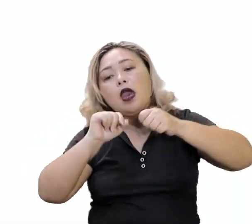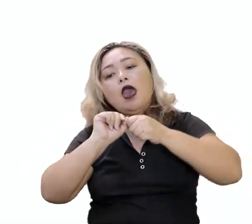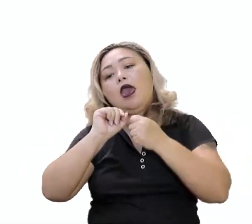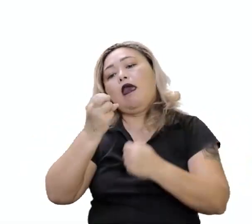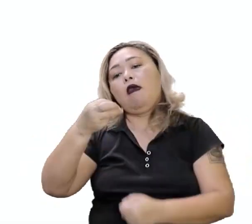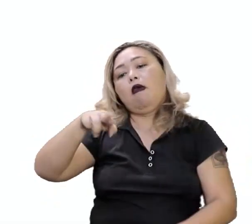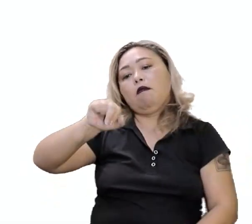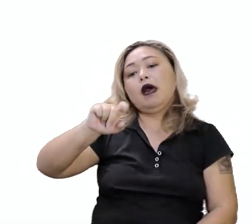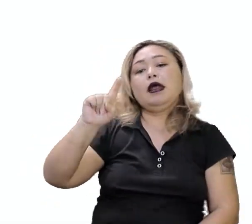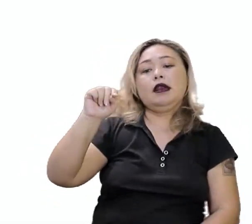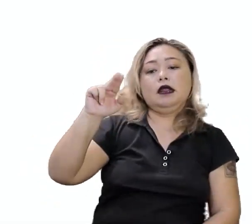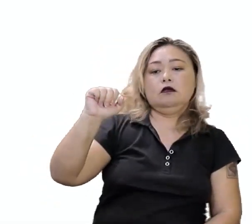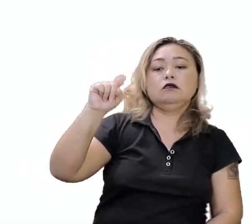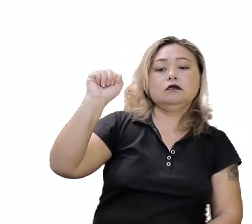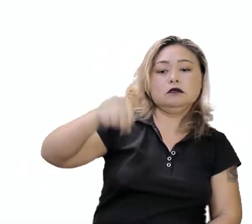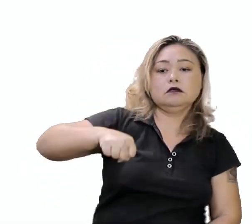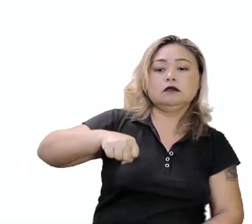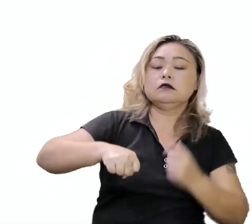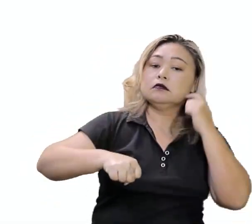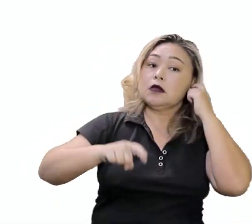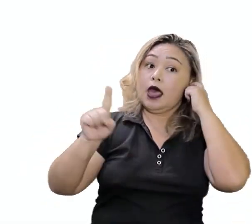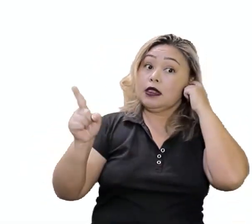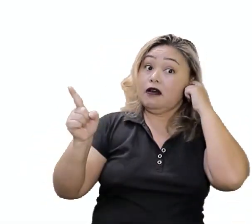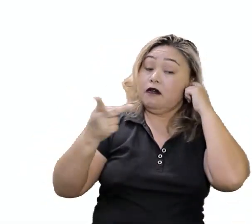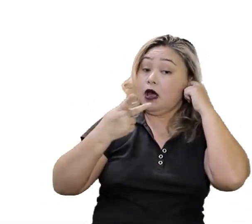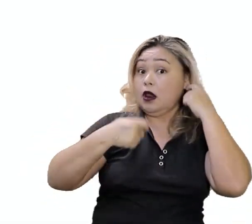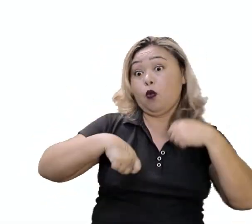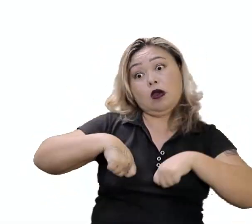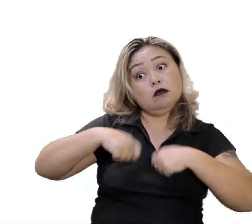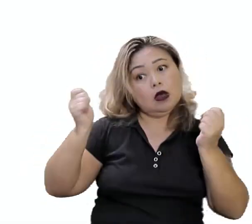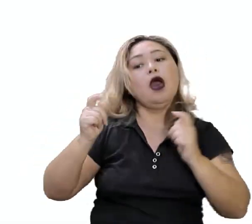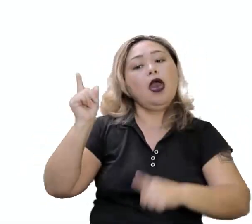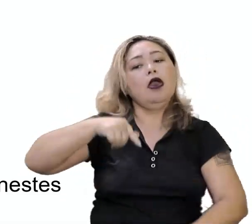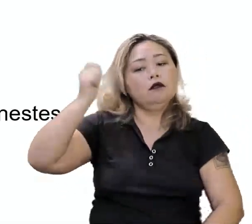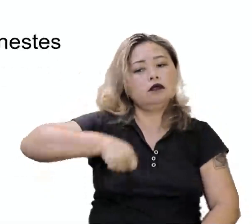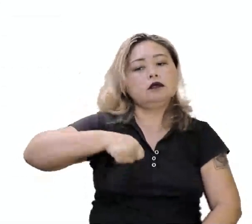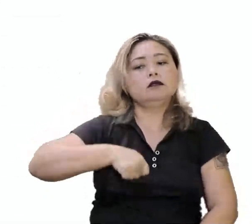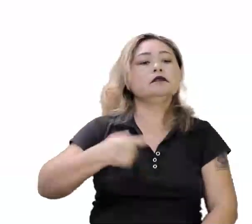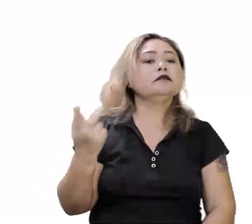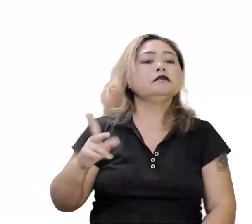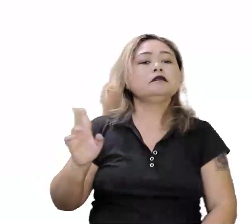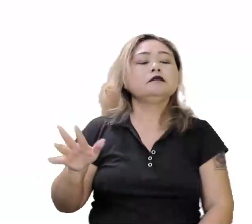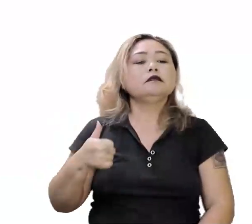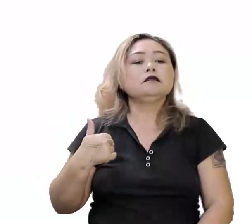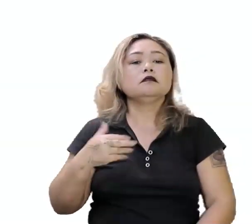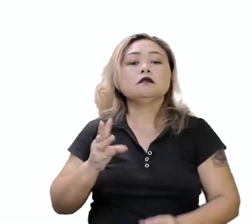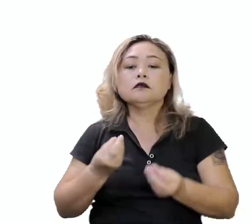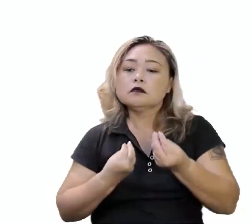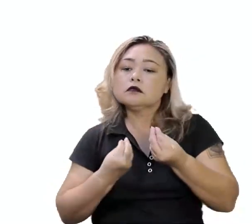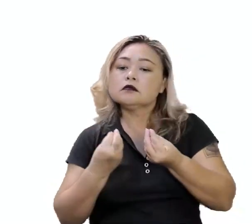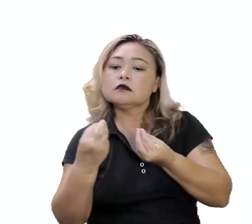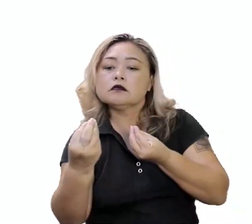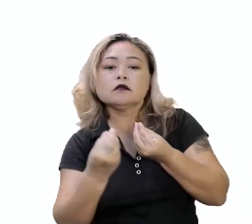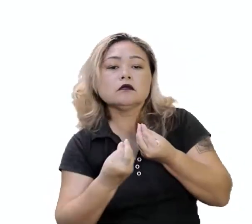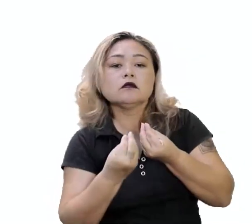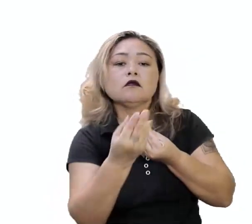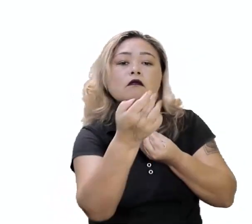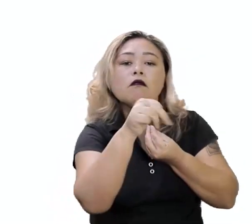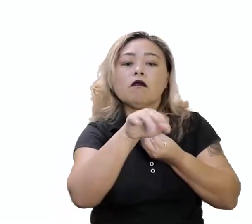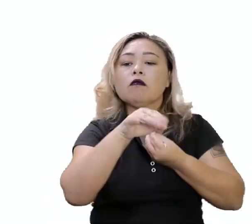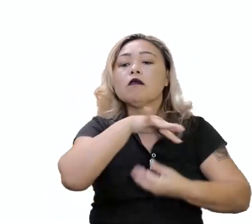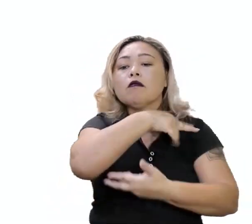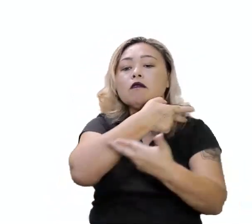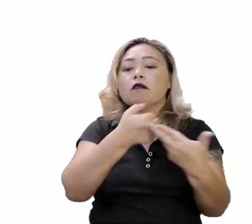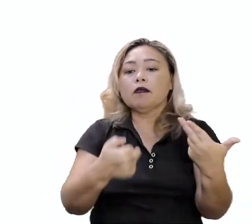marinho? Sim, né? Mas está dizendo que não é possível. É possível, então está errada. C. A distribuição da